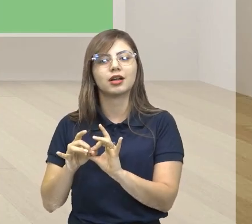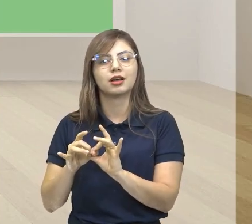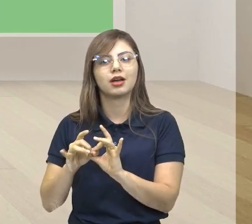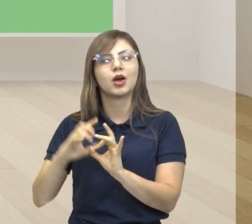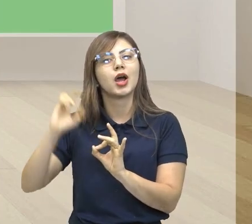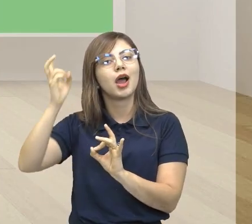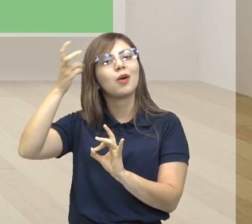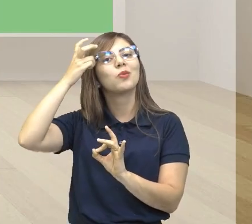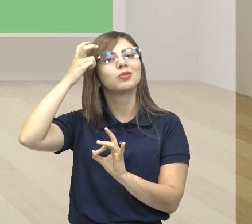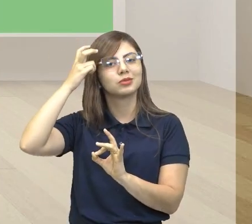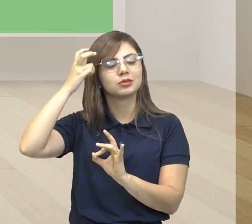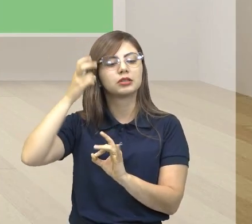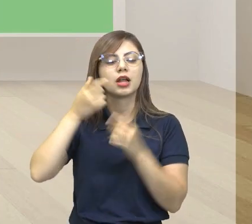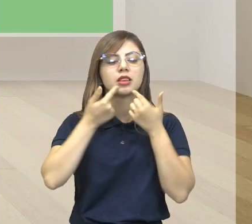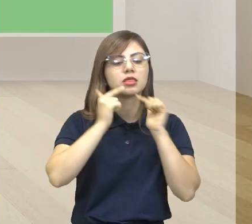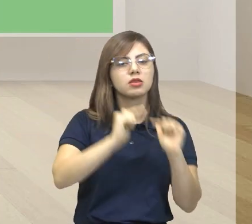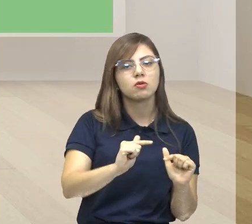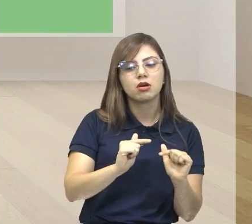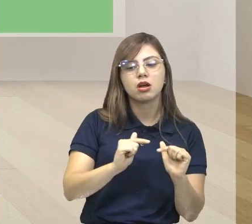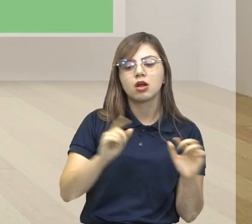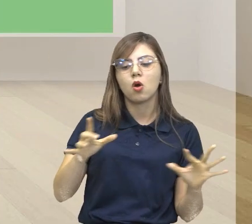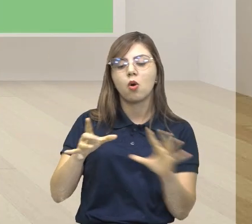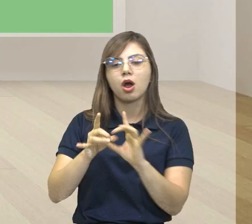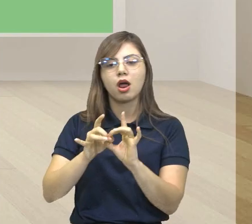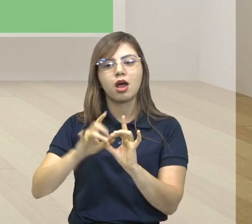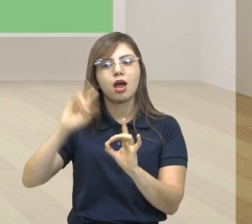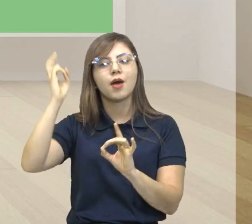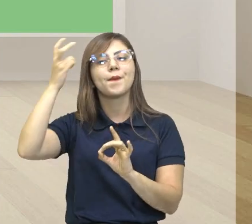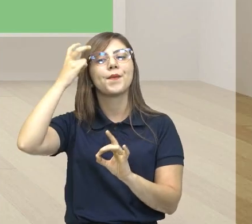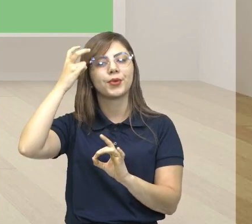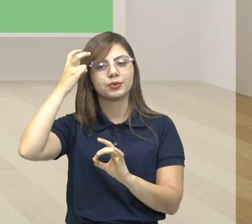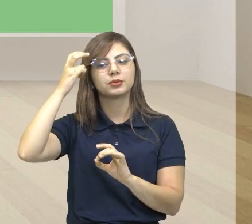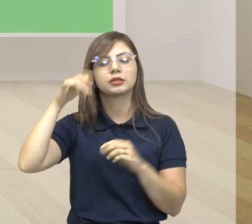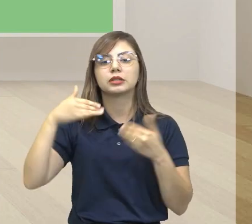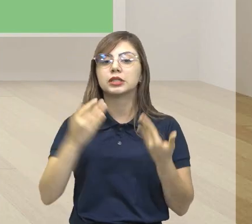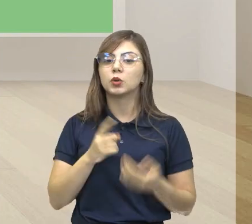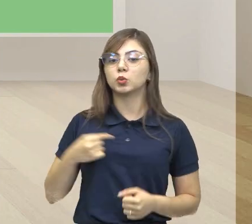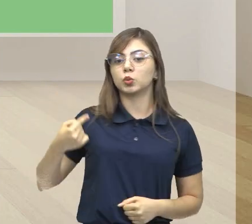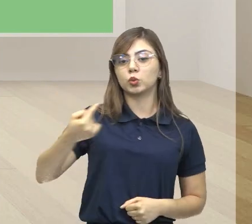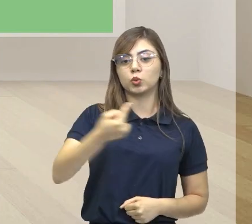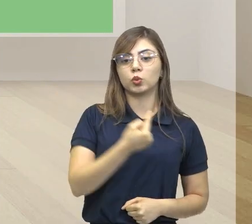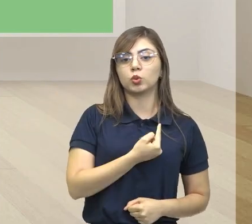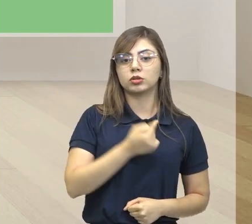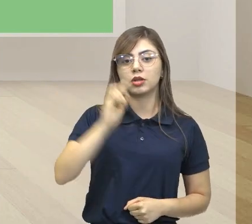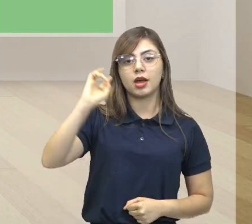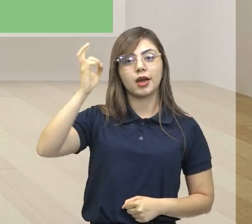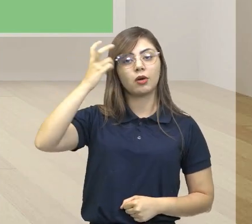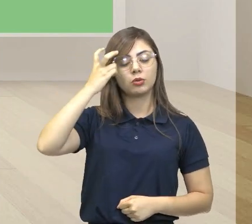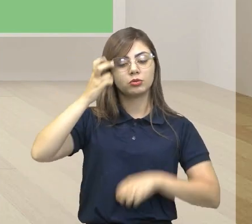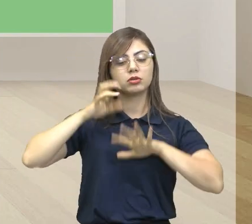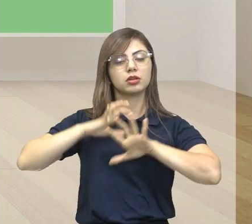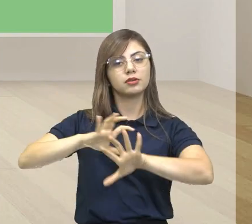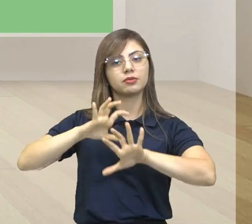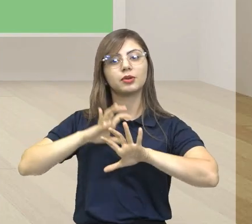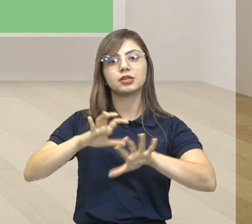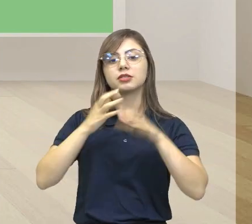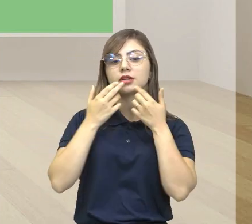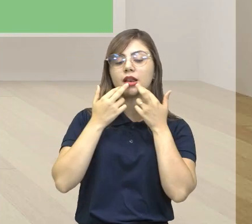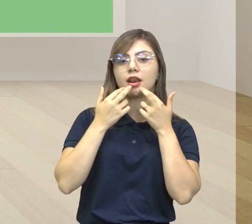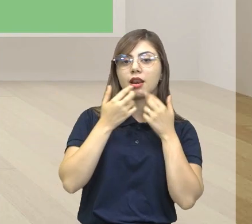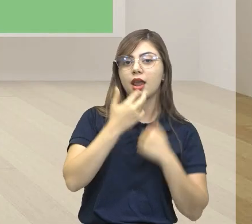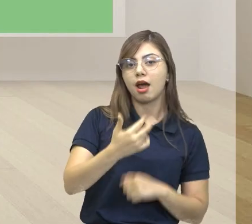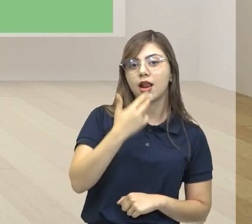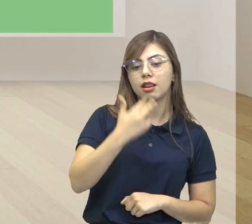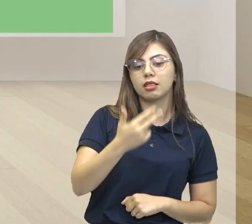questão da cultura. Nós não podemos fugir disso. A nossa cultura, ela interfere na língua e a língua na cultura.